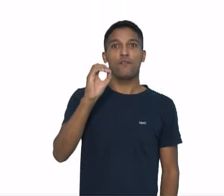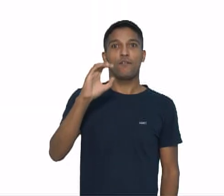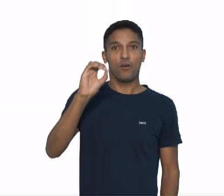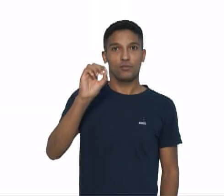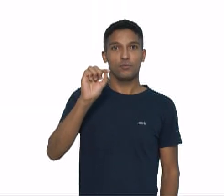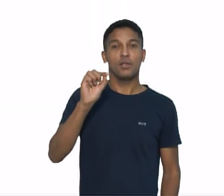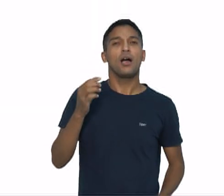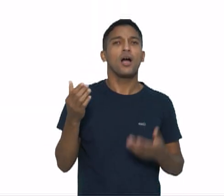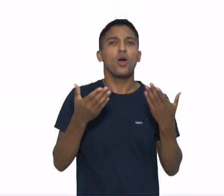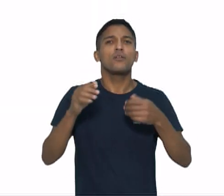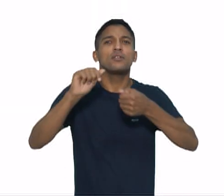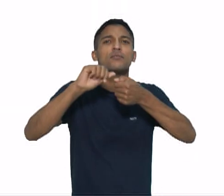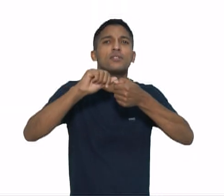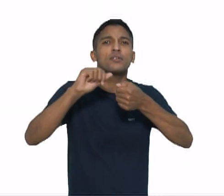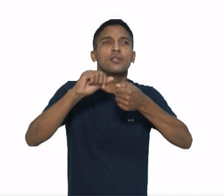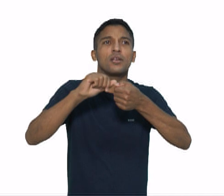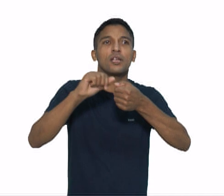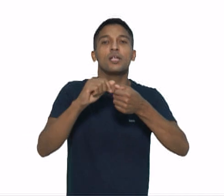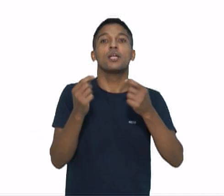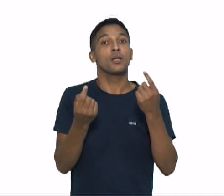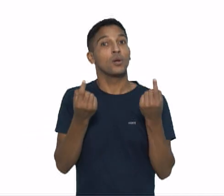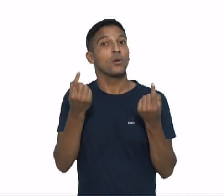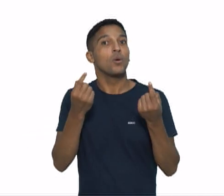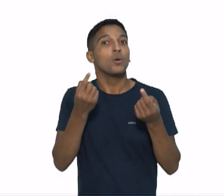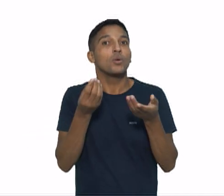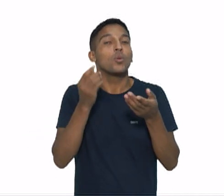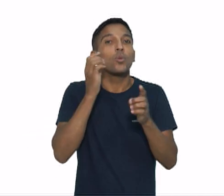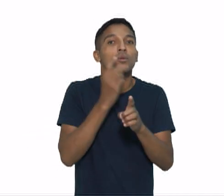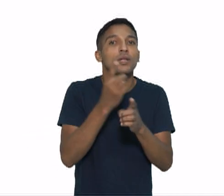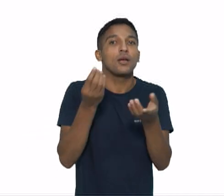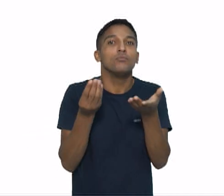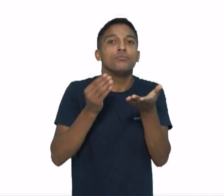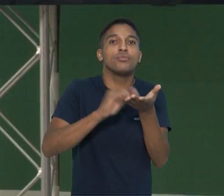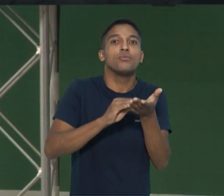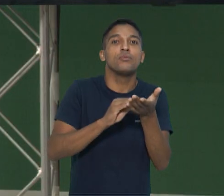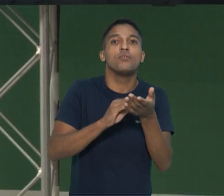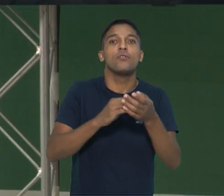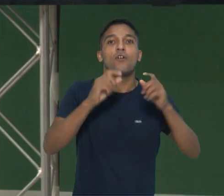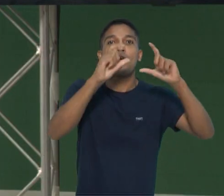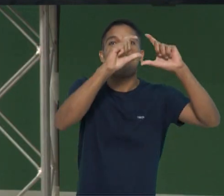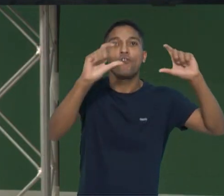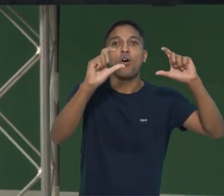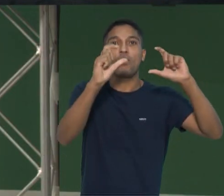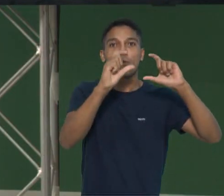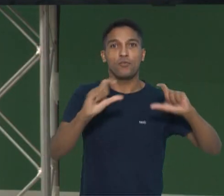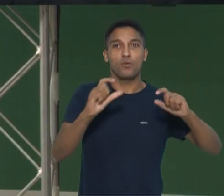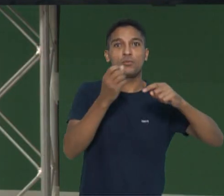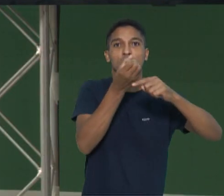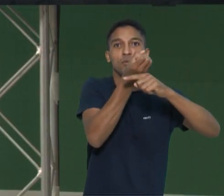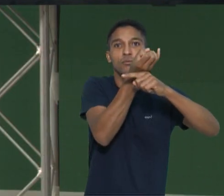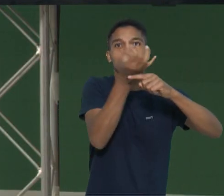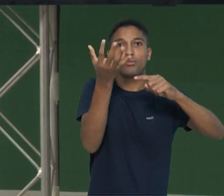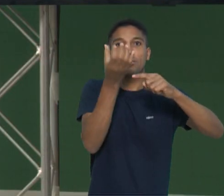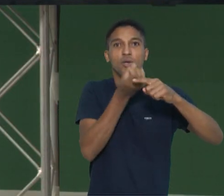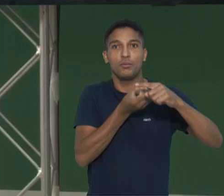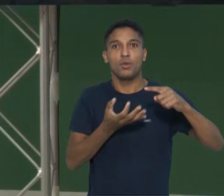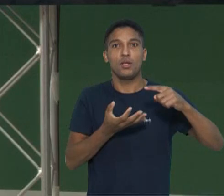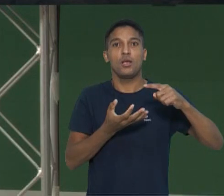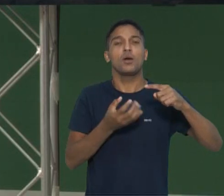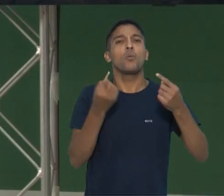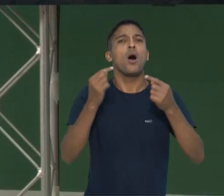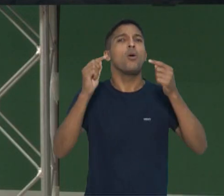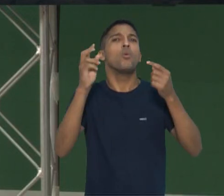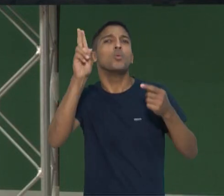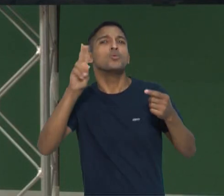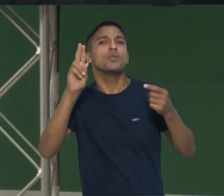é a forma de equação de elipse que vamos usar. Vamos usar a equação onde o y ao quadrado está no numerador do